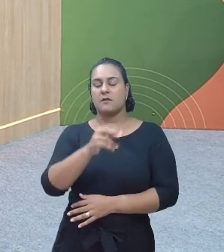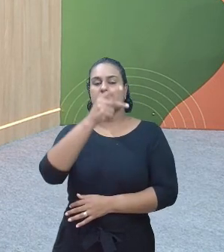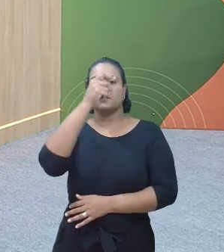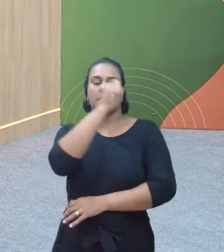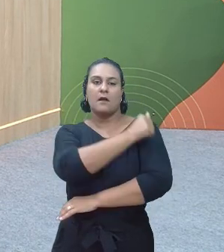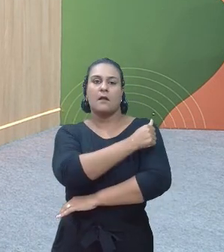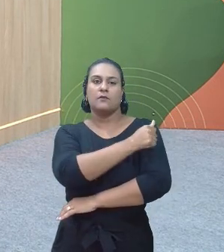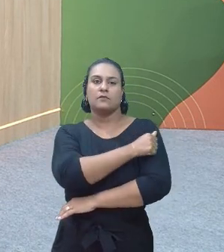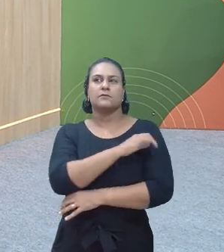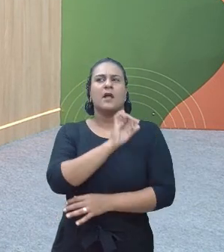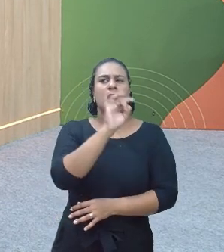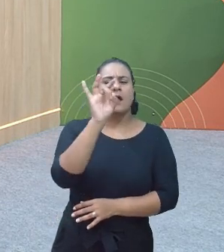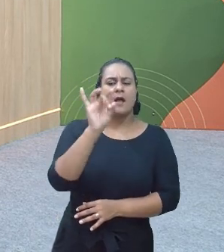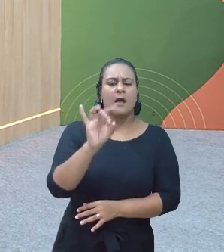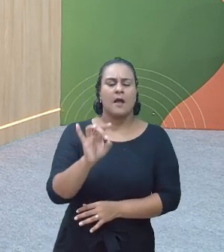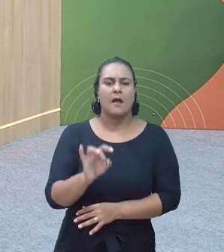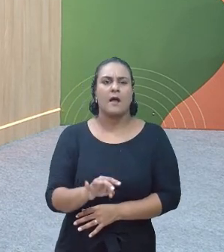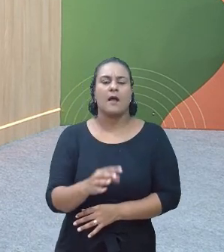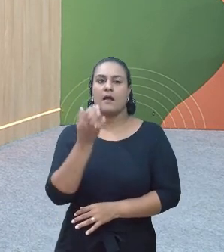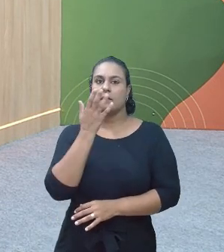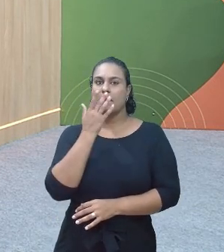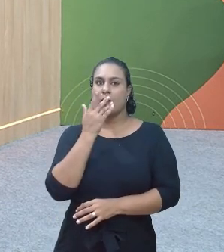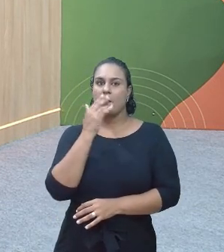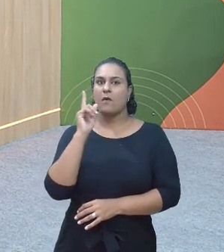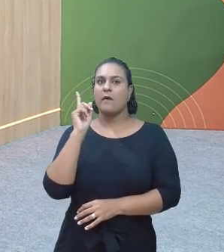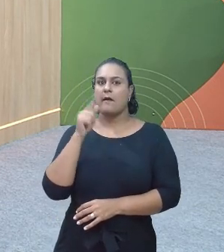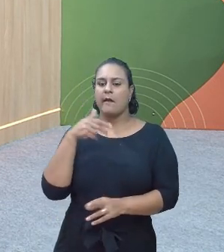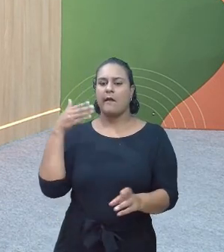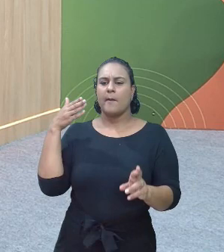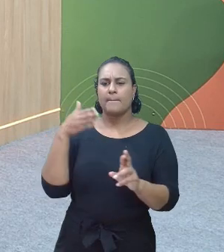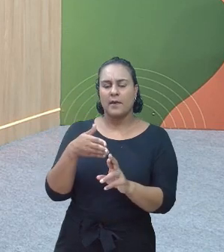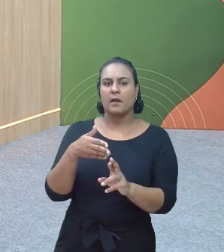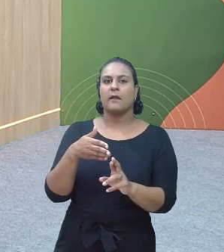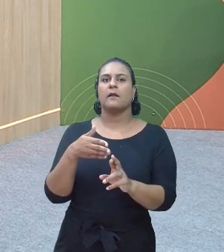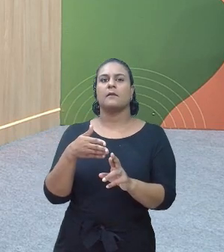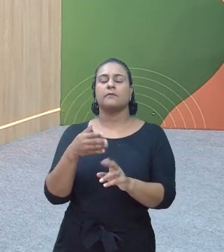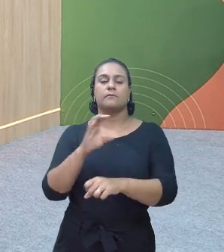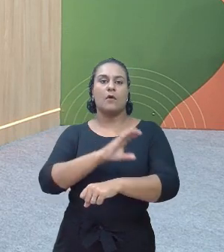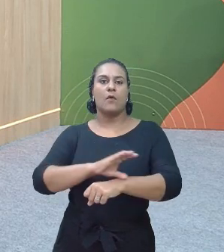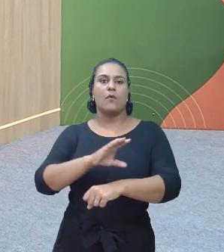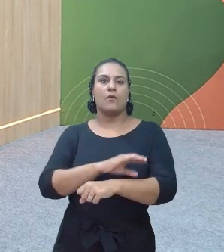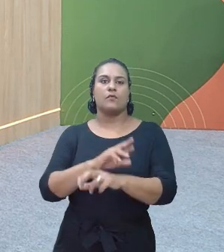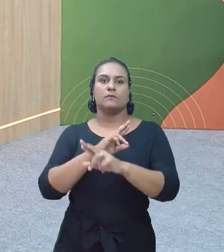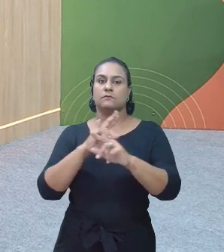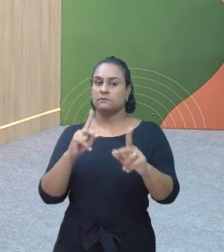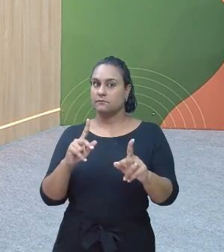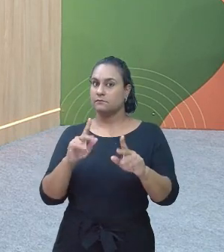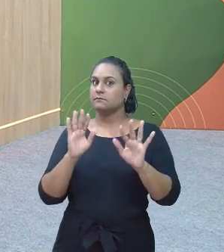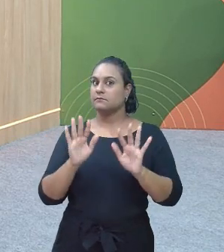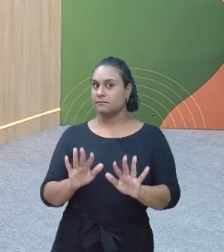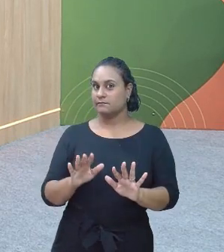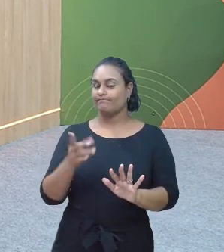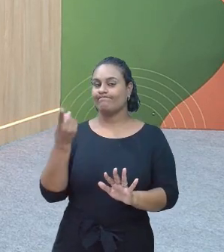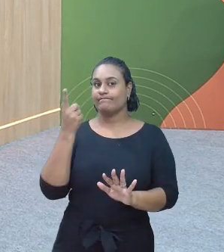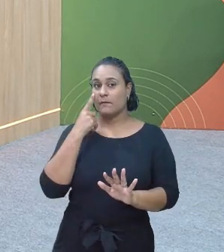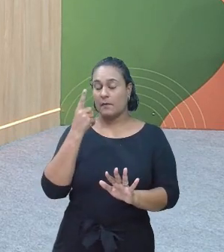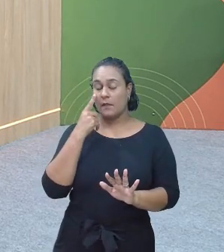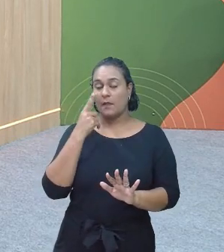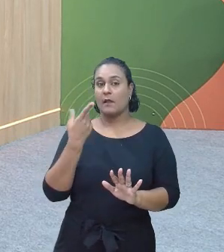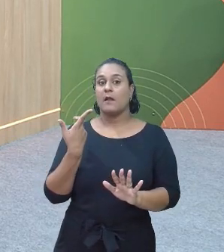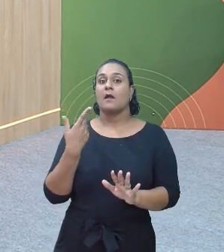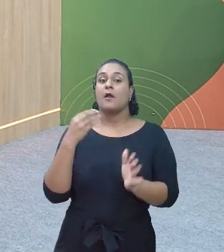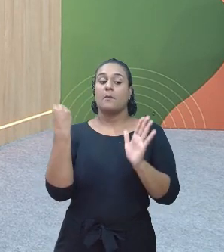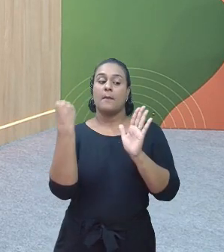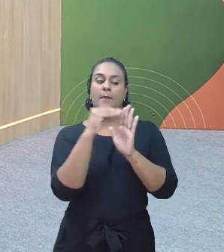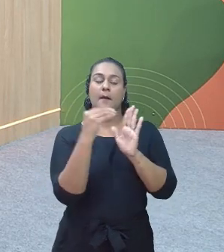porém, cada cor dessa é referente a um curso diferente. Então, veja, a gente está começando a colocar no